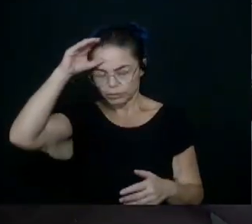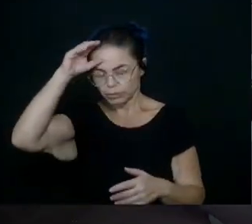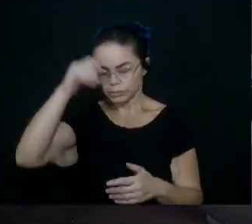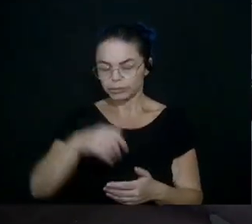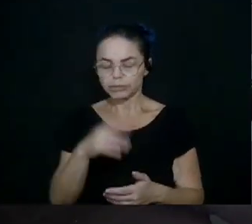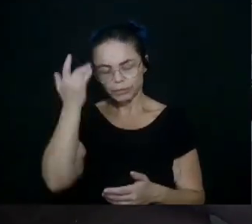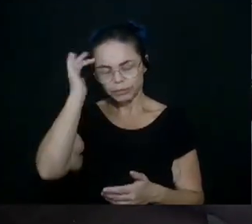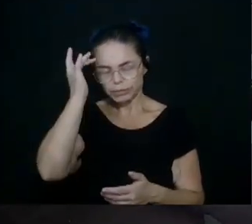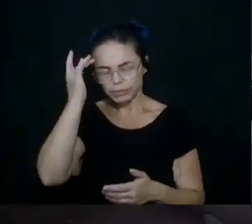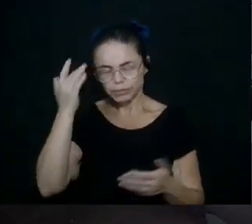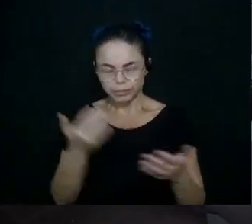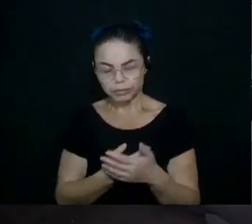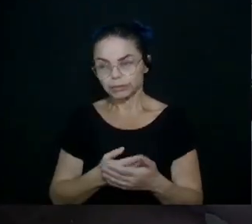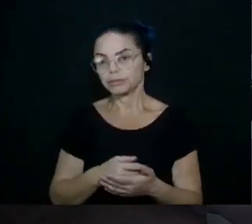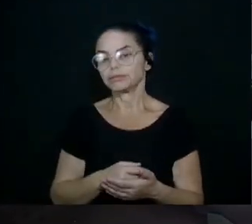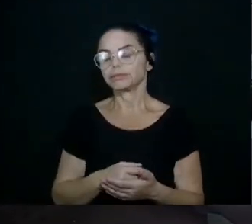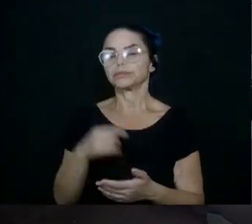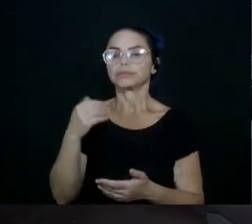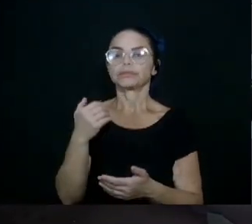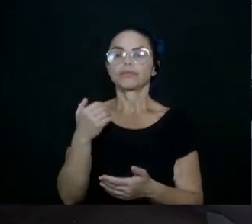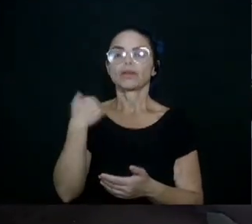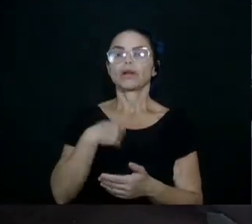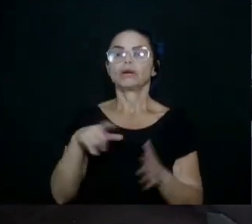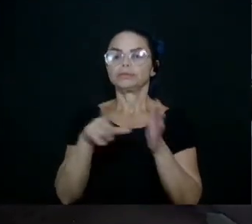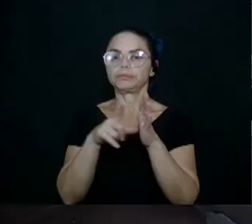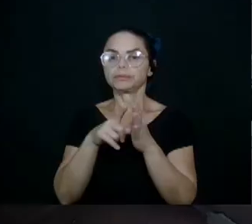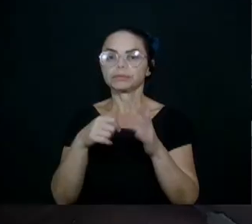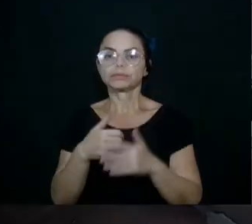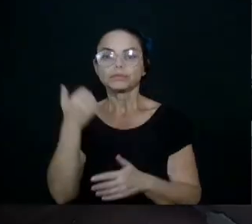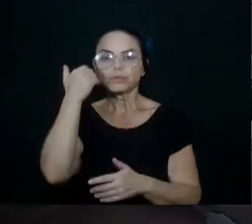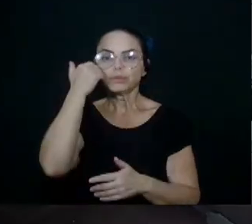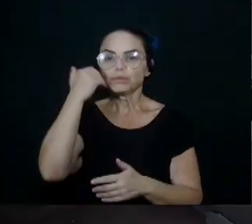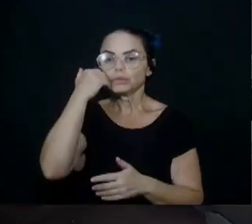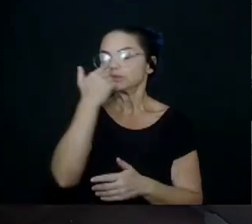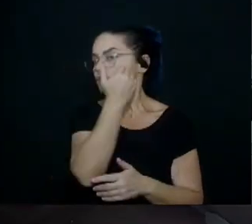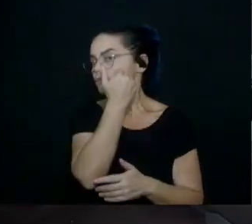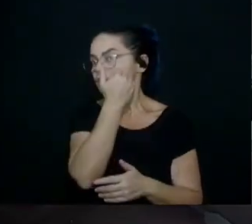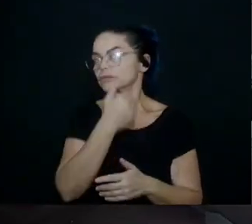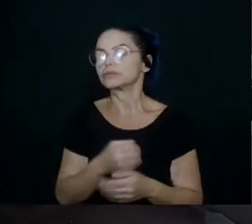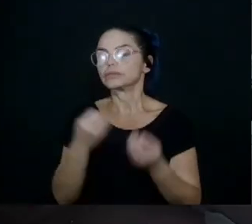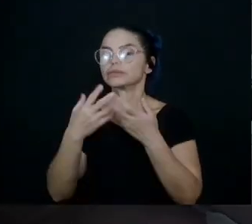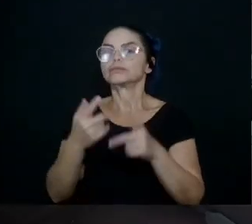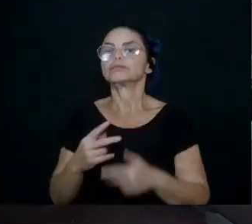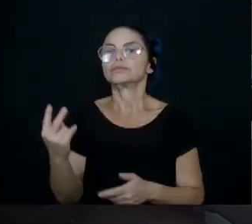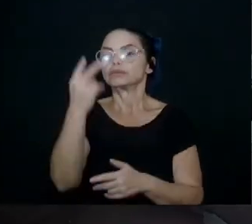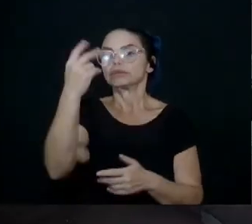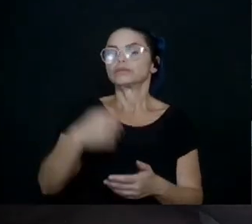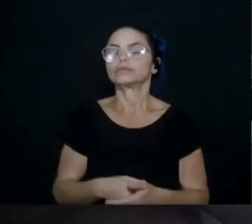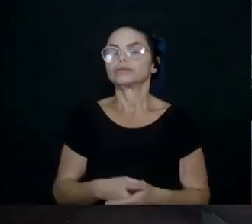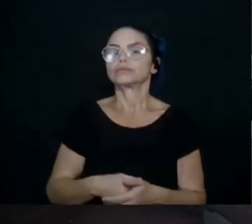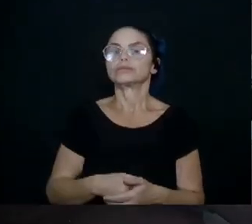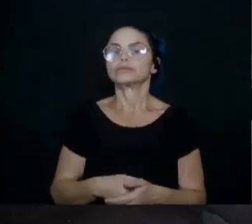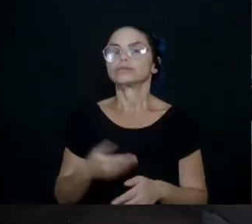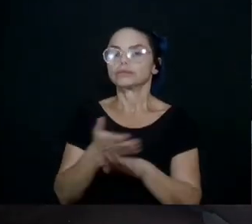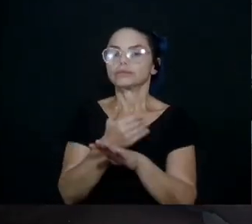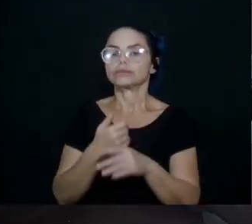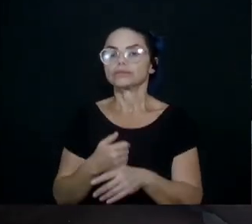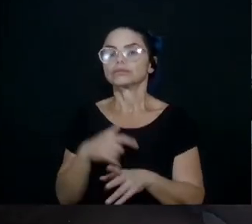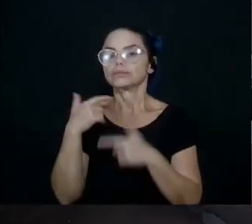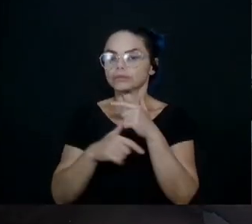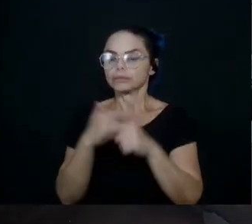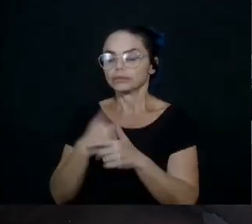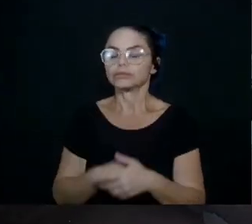assim, na barbearia, a gente tenta ao máximo entregar valor antes de subir o valor do nosso serviço. Então